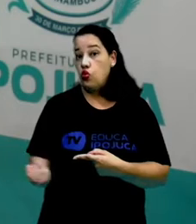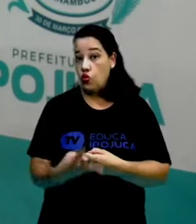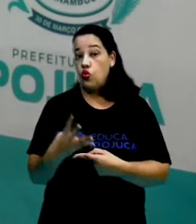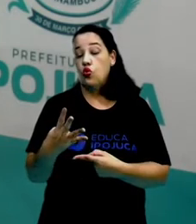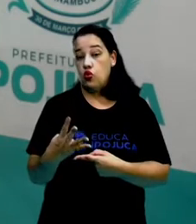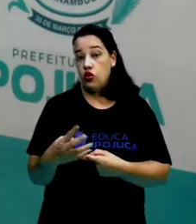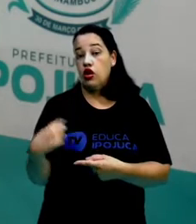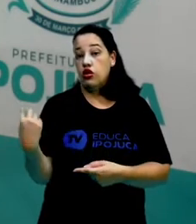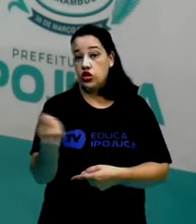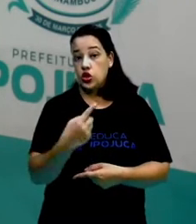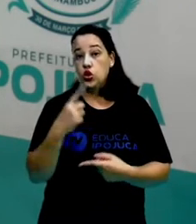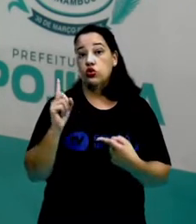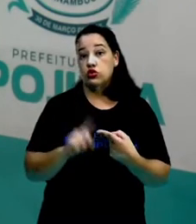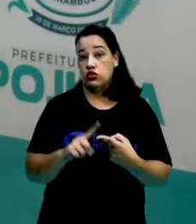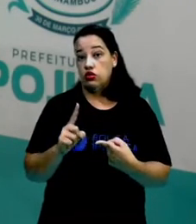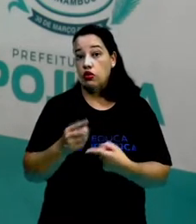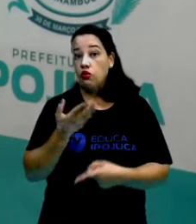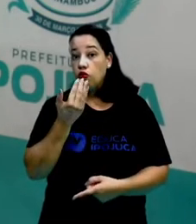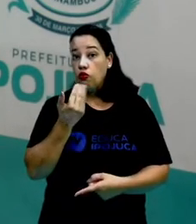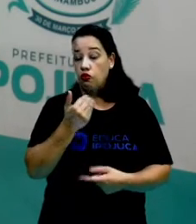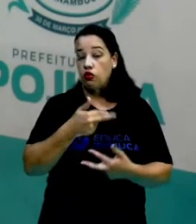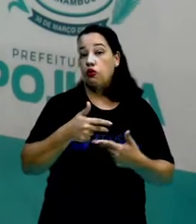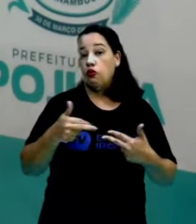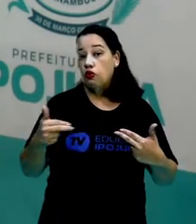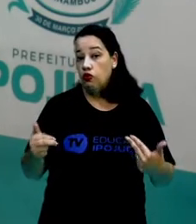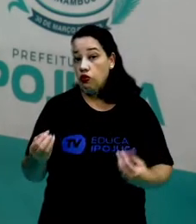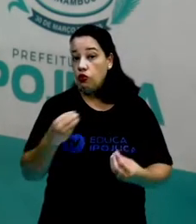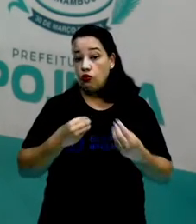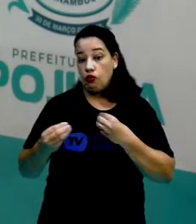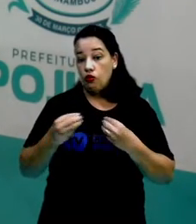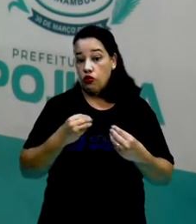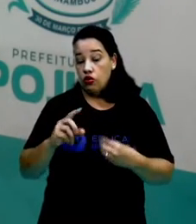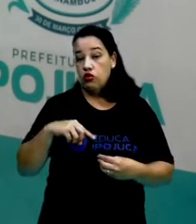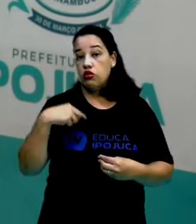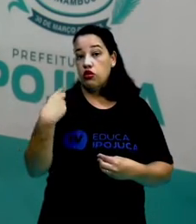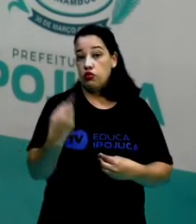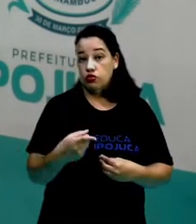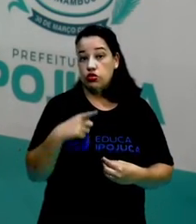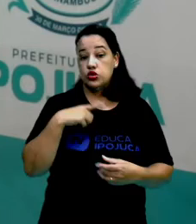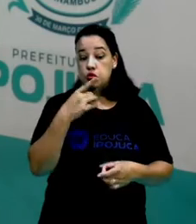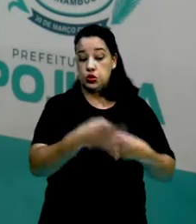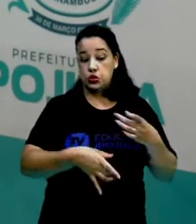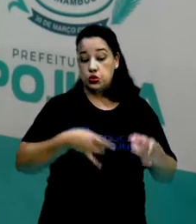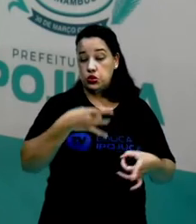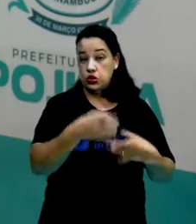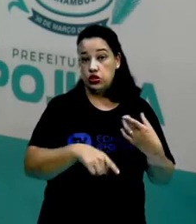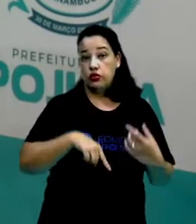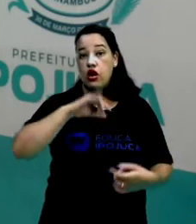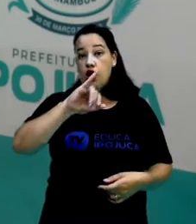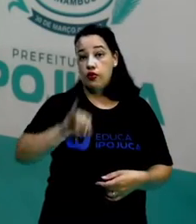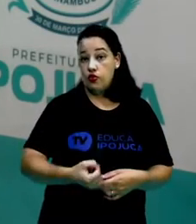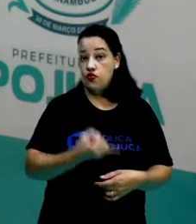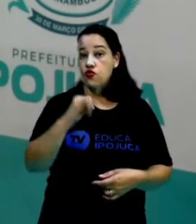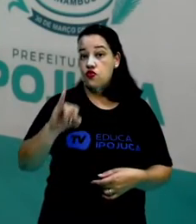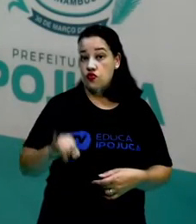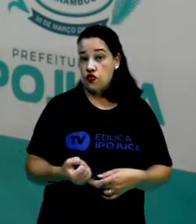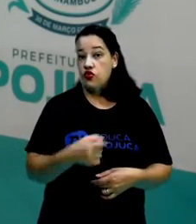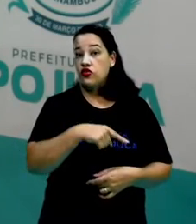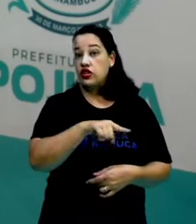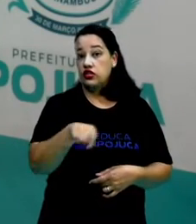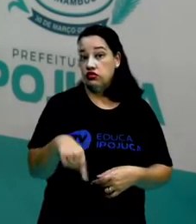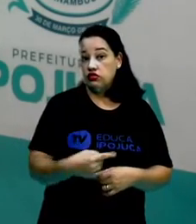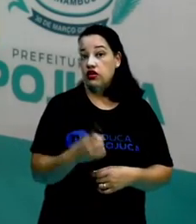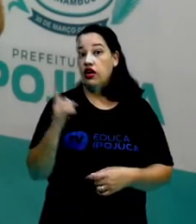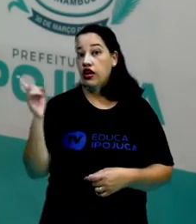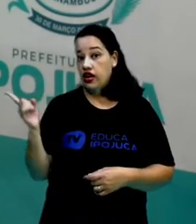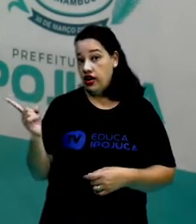queremos consumir e também ter os dejetos para que tenha esse processo de reaproveitamento dessa matéria específica que está aqui na